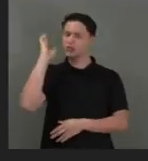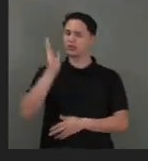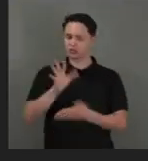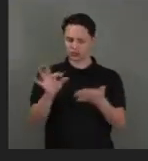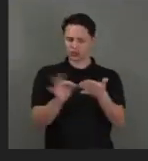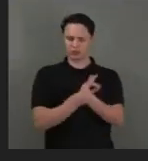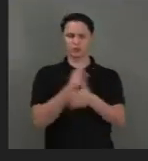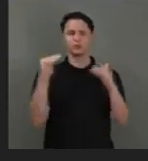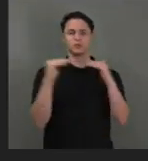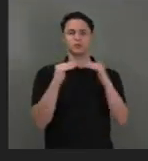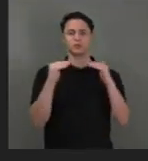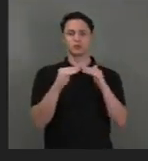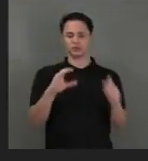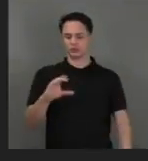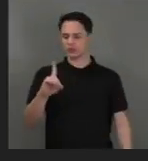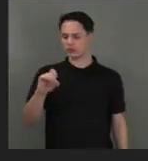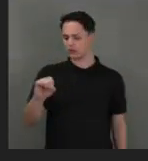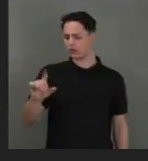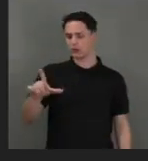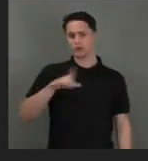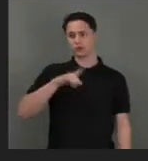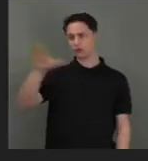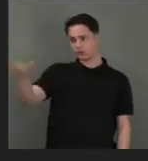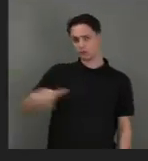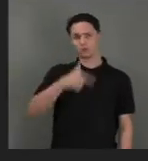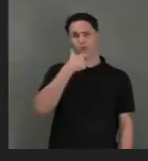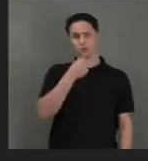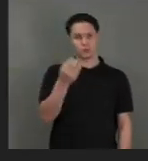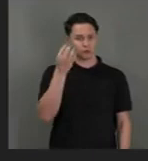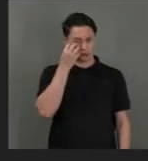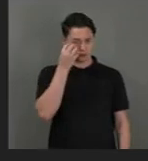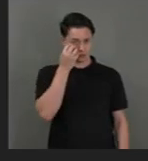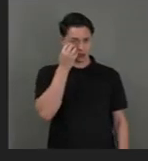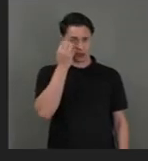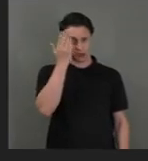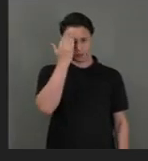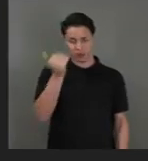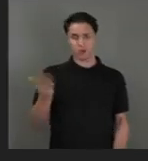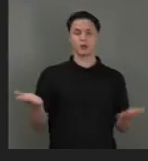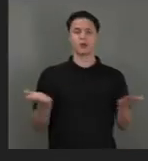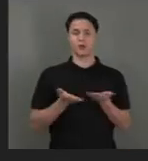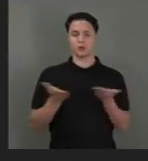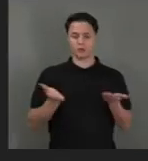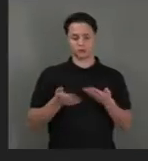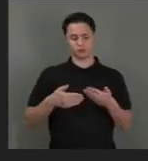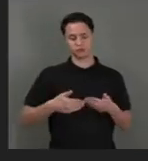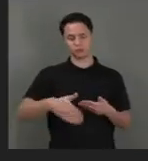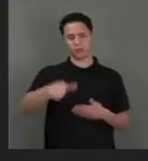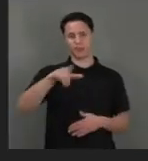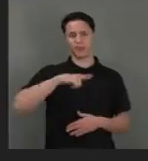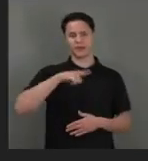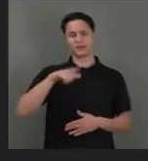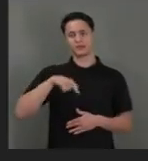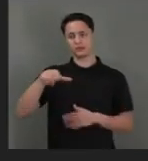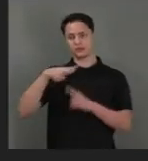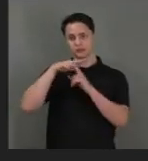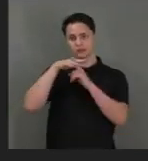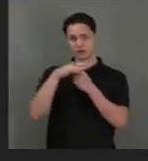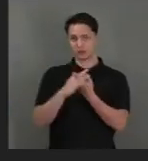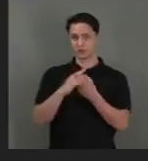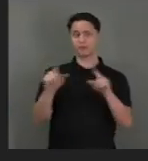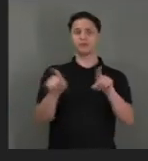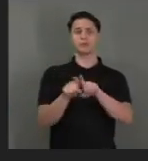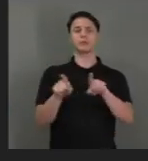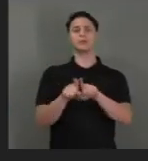que a gente possa ouvir o ministro Flávio Dino diante de toda essa situação. E vou também estender